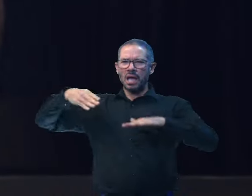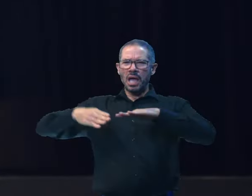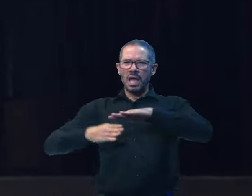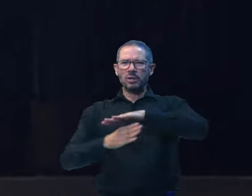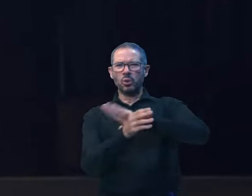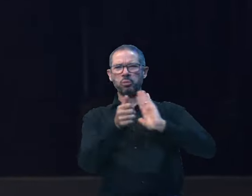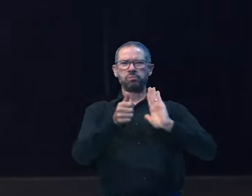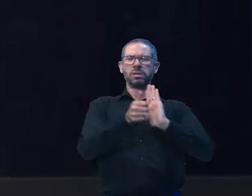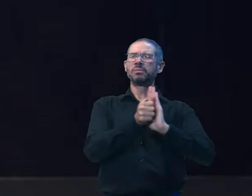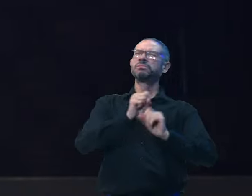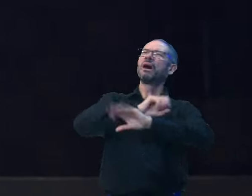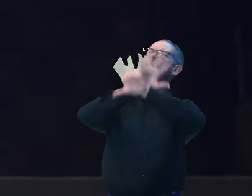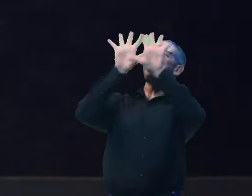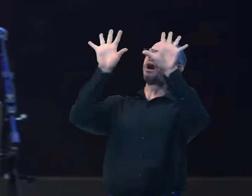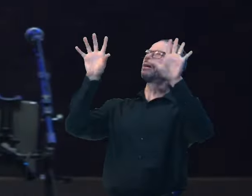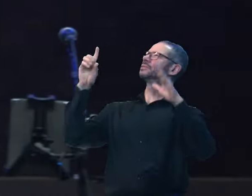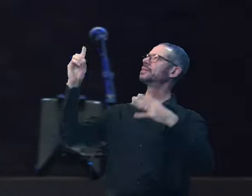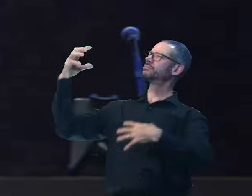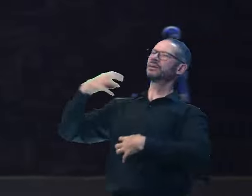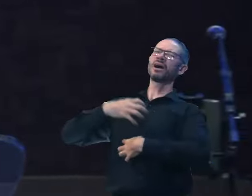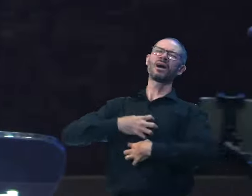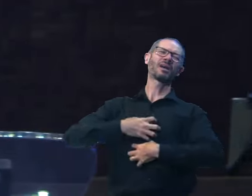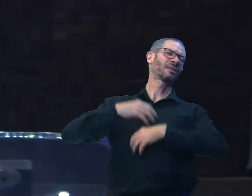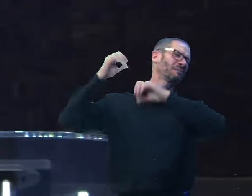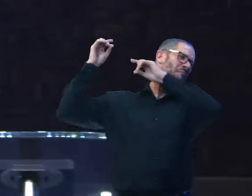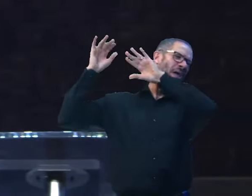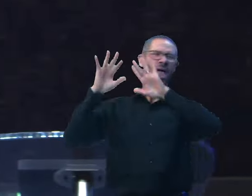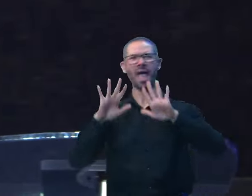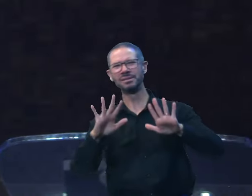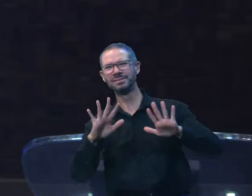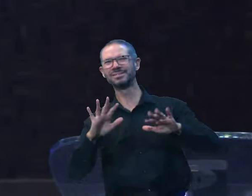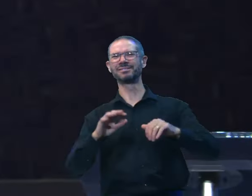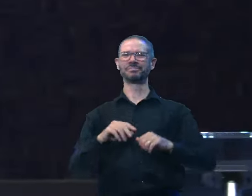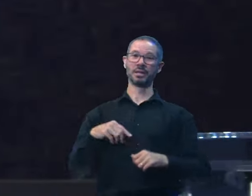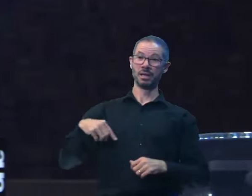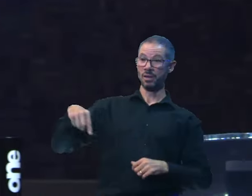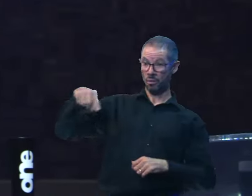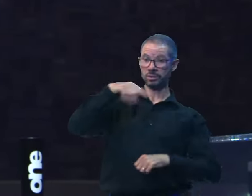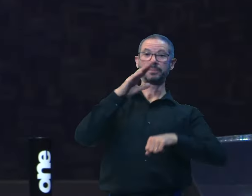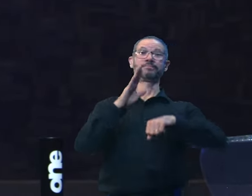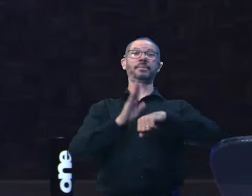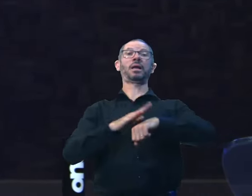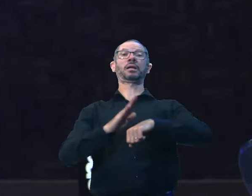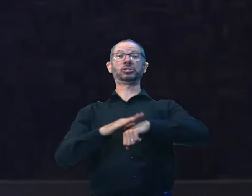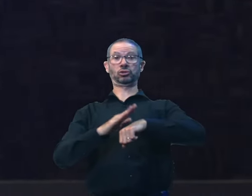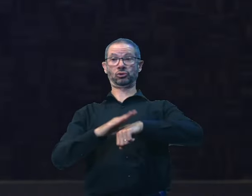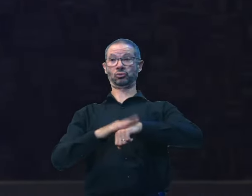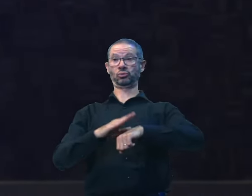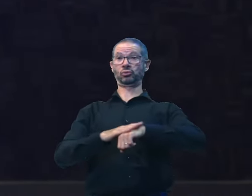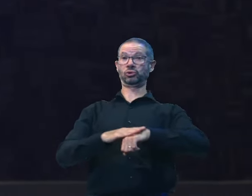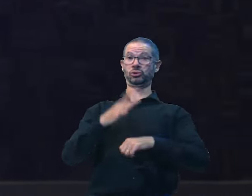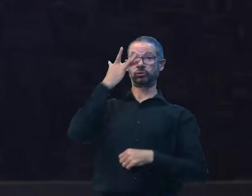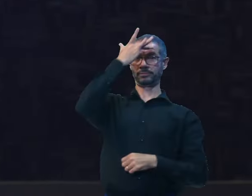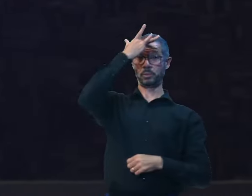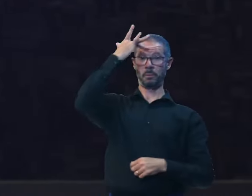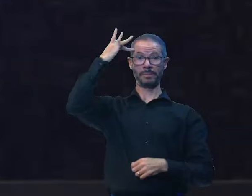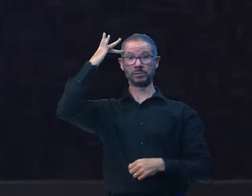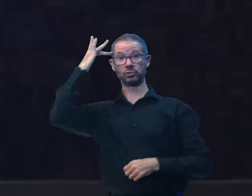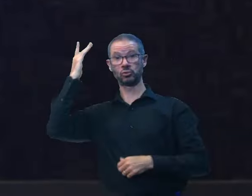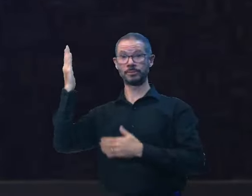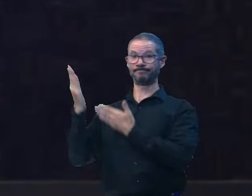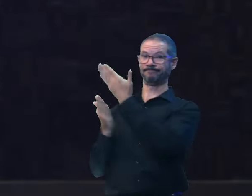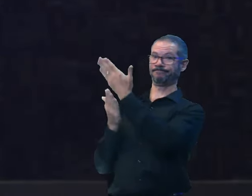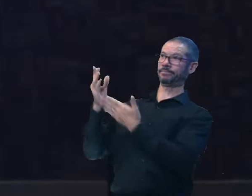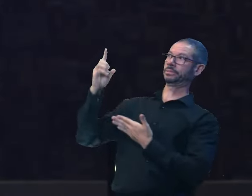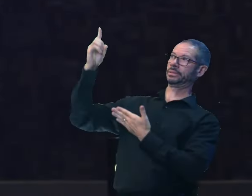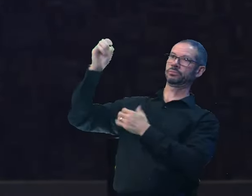a presença do Senhor aqui. Oh, que bênção! Você está tendo atitudes de um homem e uma mulher de Deus. Glória a Deus